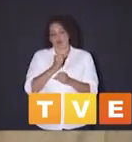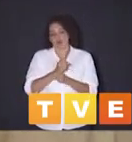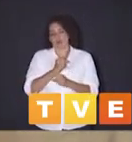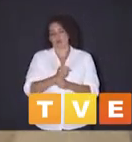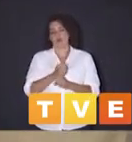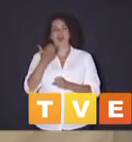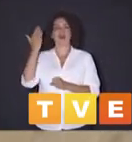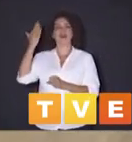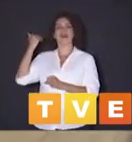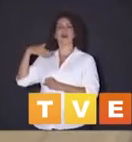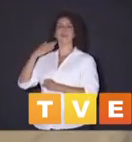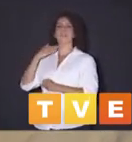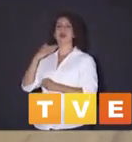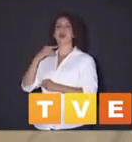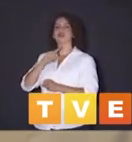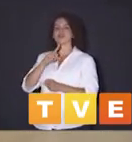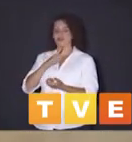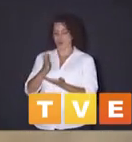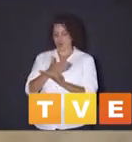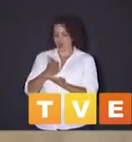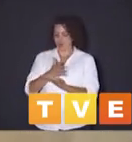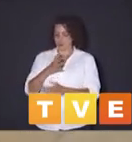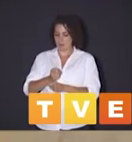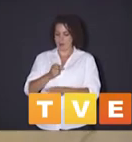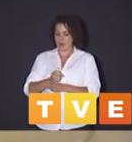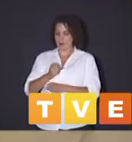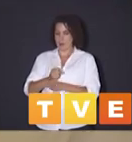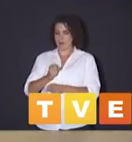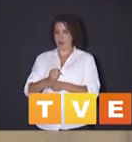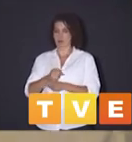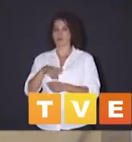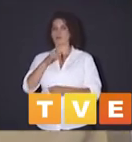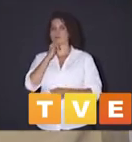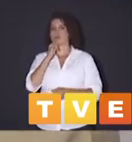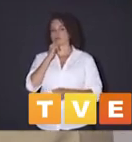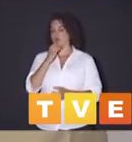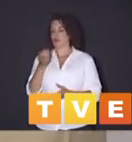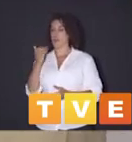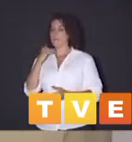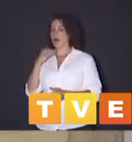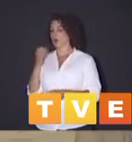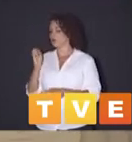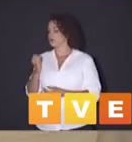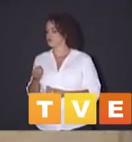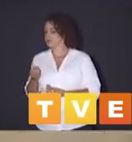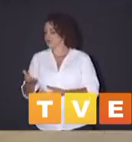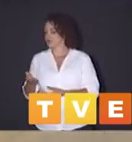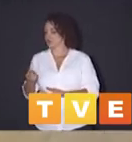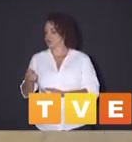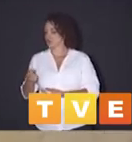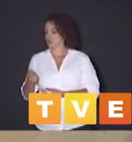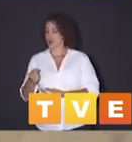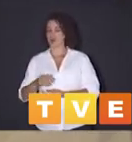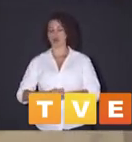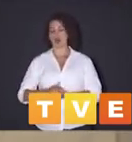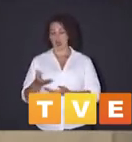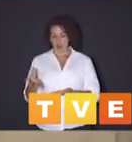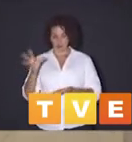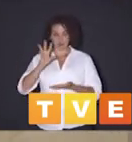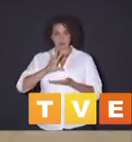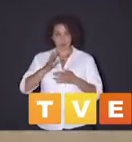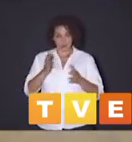antigamente tinha lá um livro você chegava lá botar o dinheiro que anotava que você a conta de guido